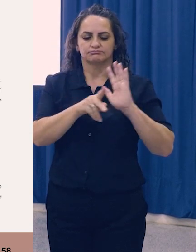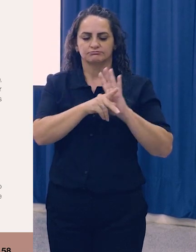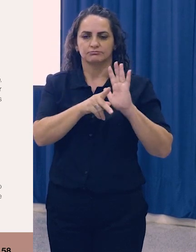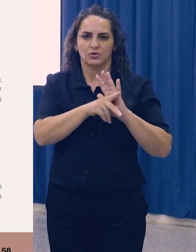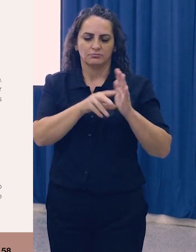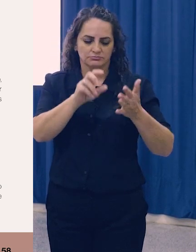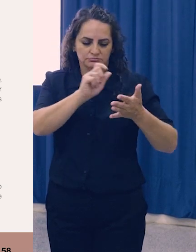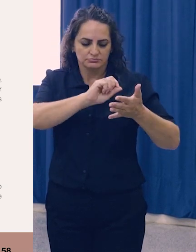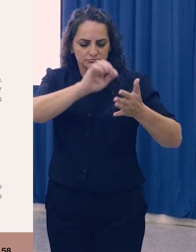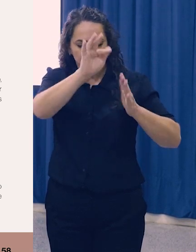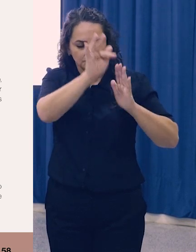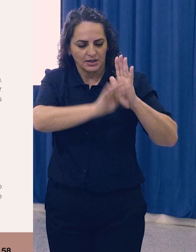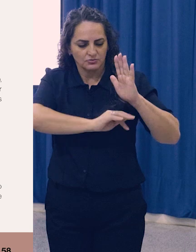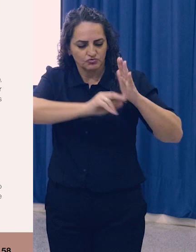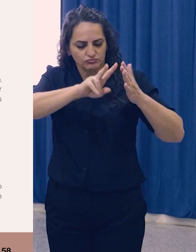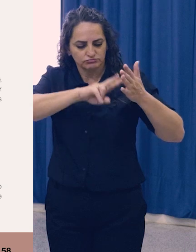informacionais.